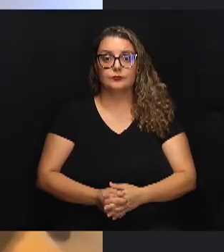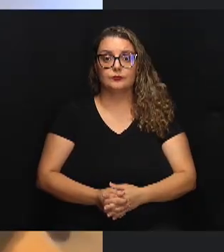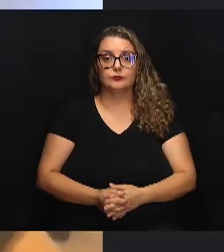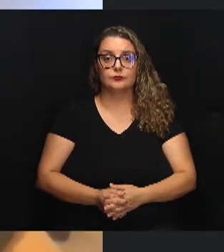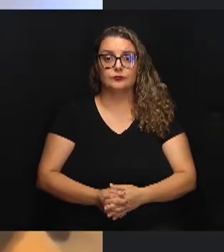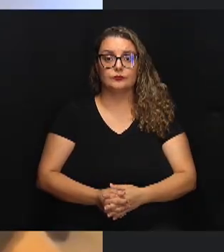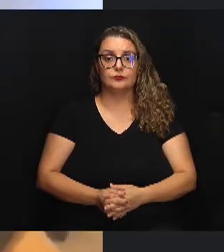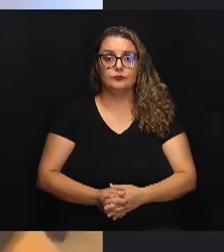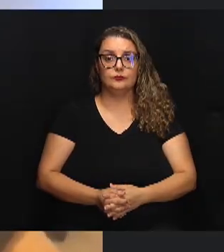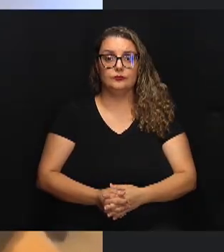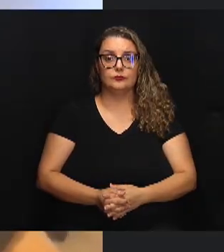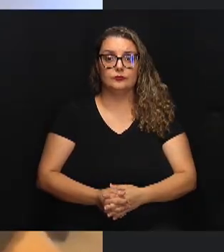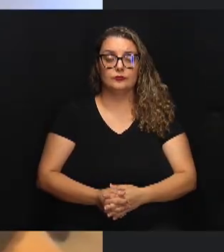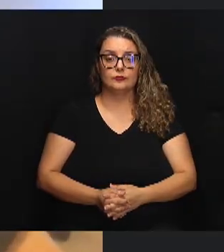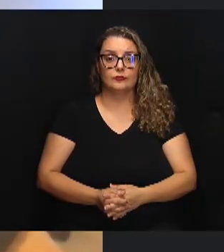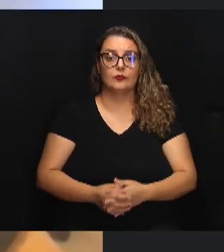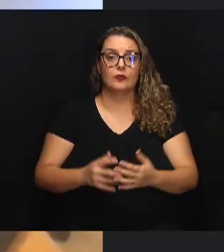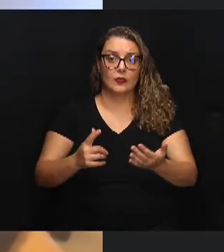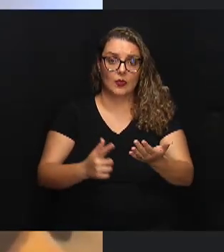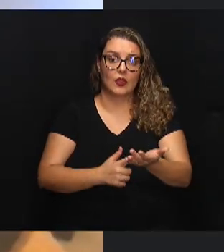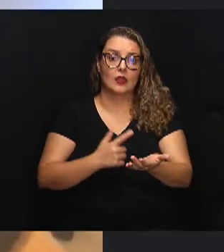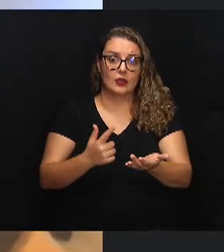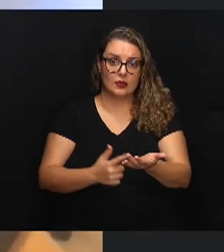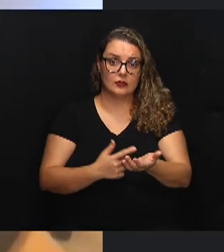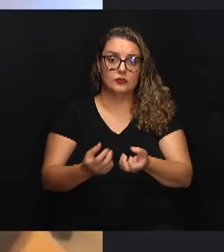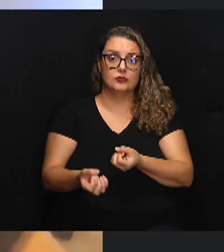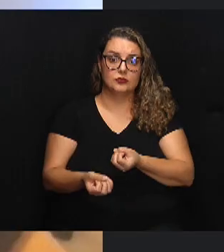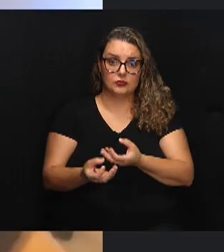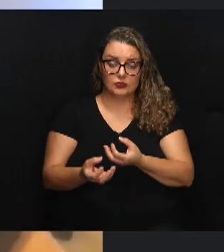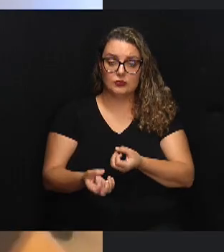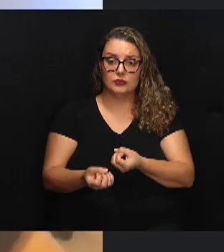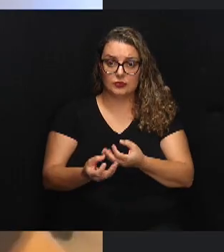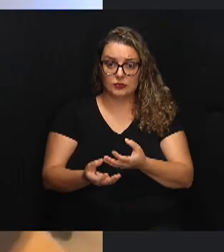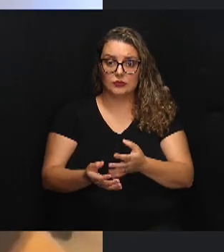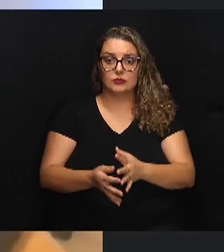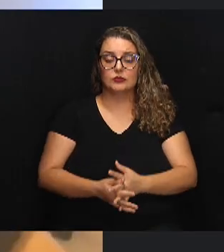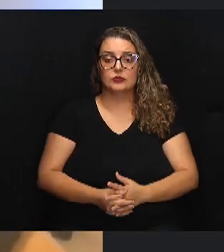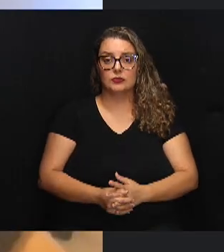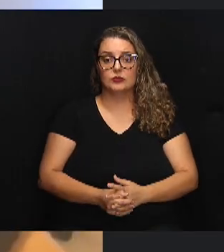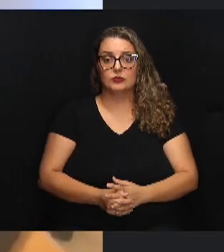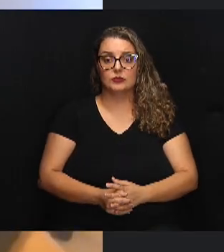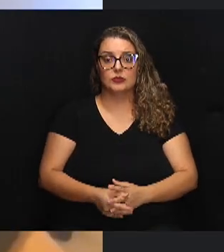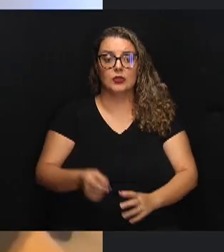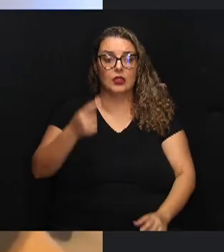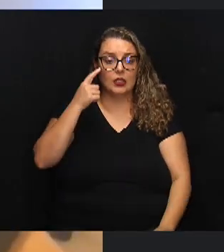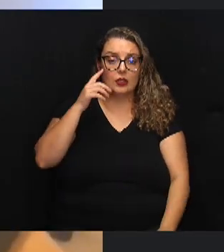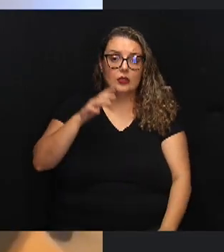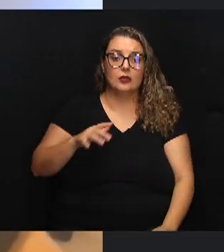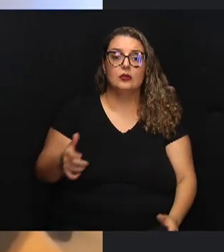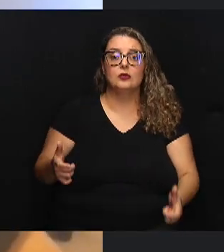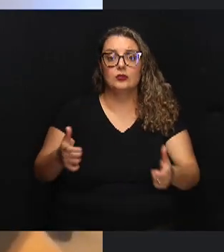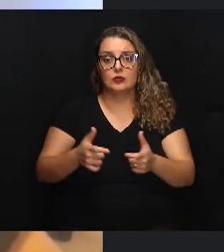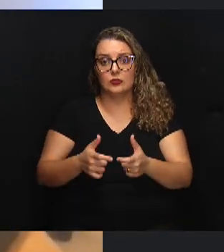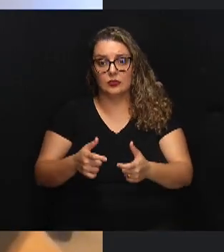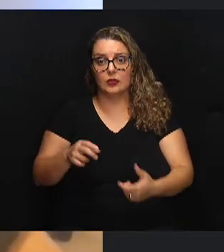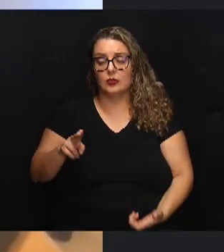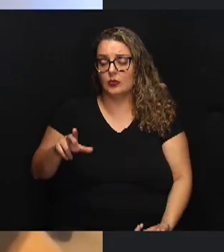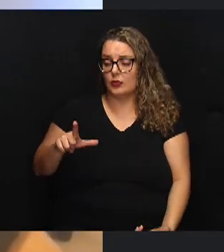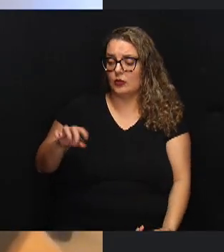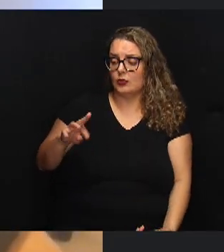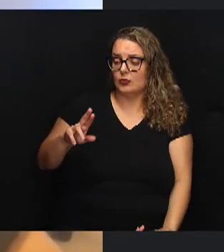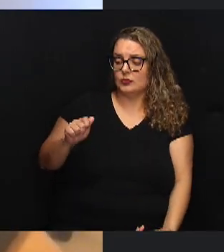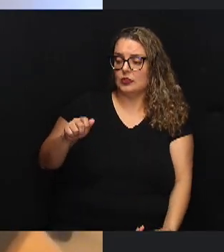Nós temos na literatura dados assim que indicam que a ideia é a gente diminuir os ultraprocessados,